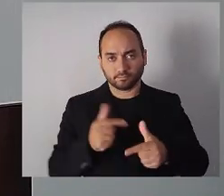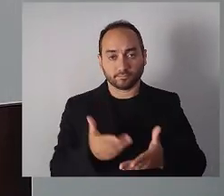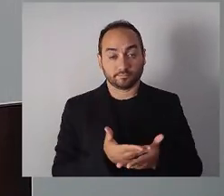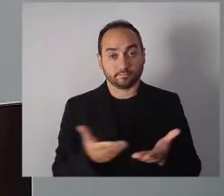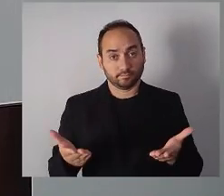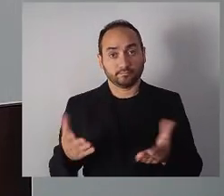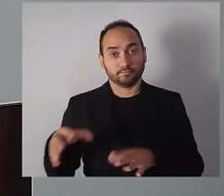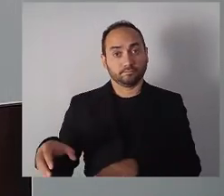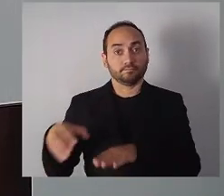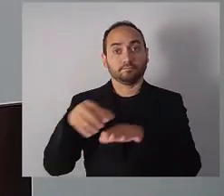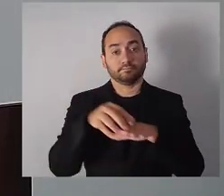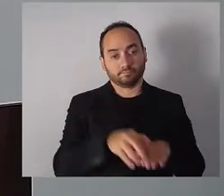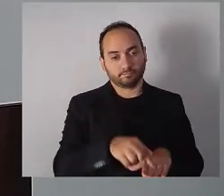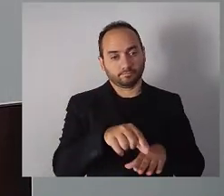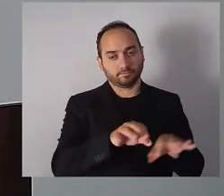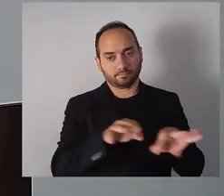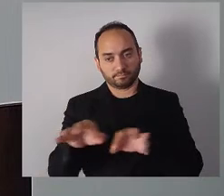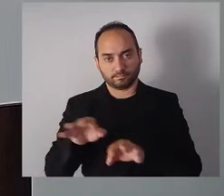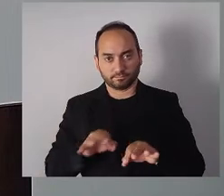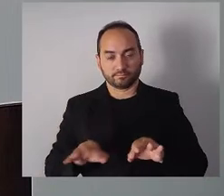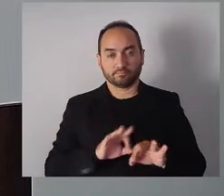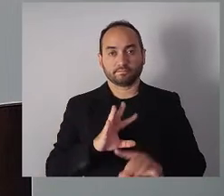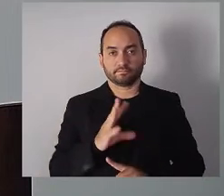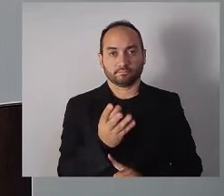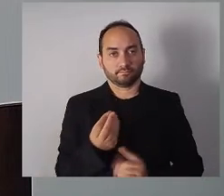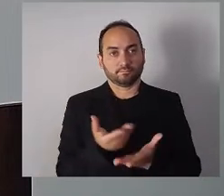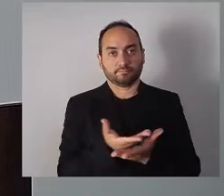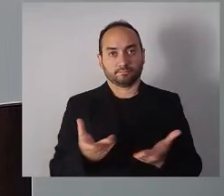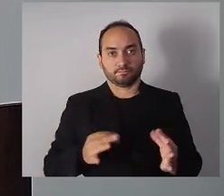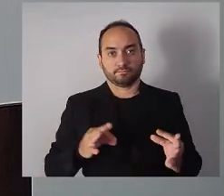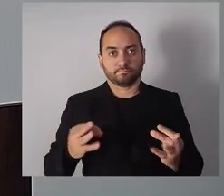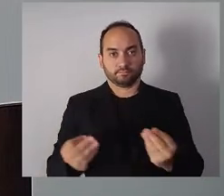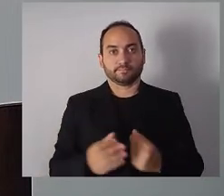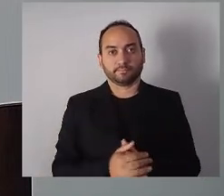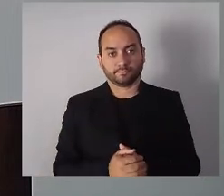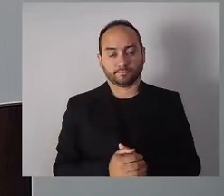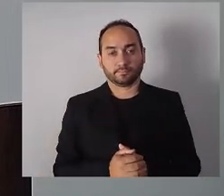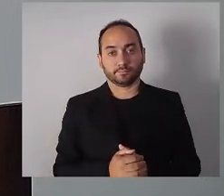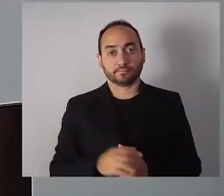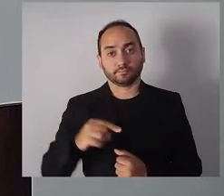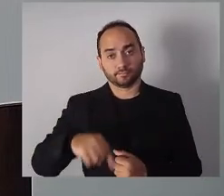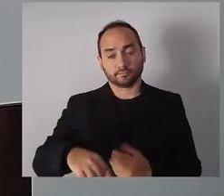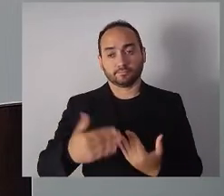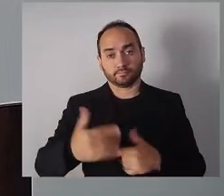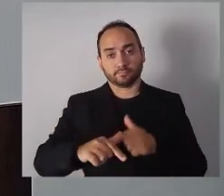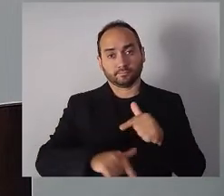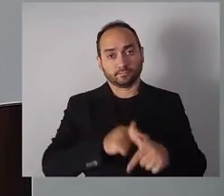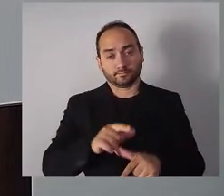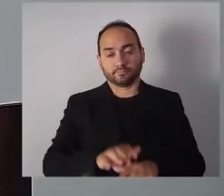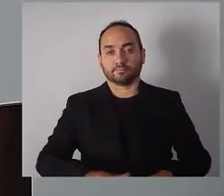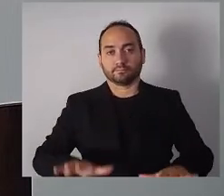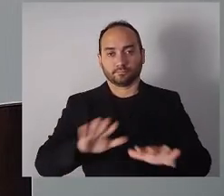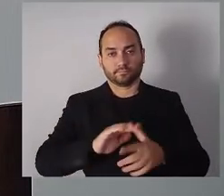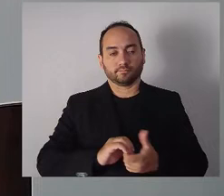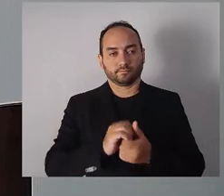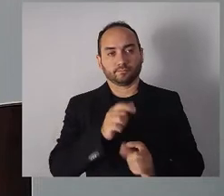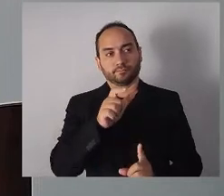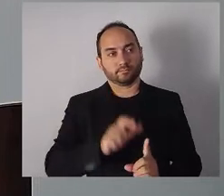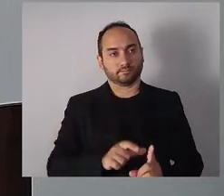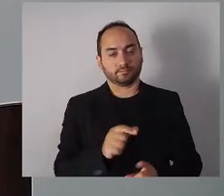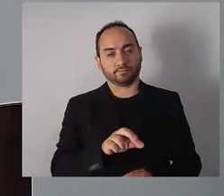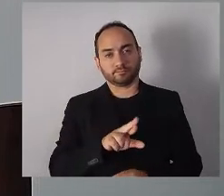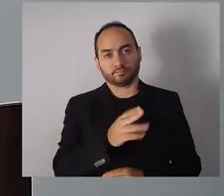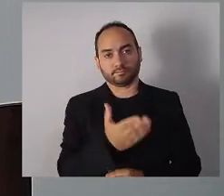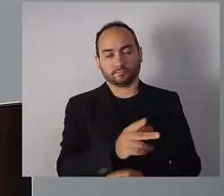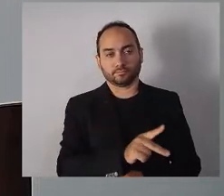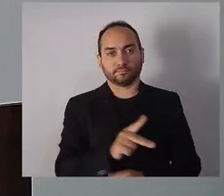ter trazido, de ter organizado todos esses eventos aqui no Cariri. E os servidores públicos, saúdo todos na pessoa do doutor Minami, aqui, nosso